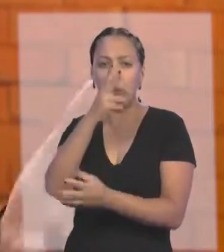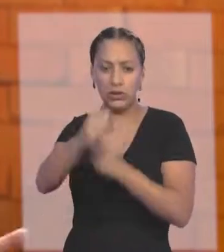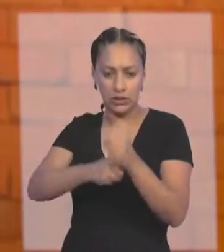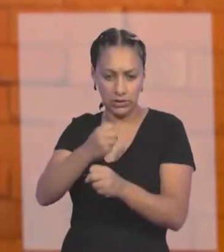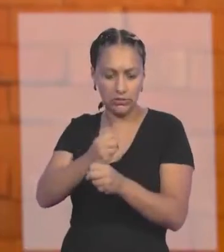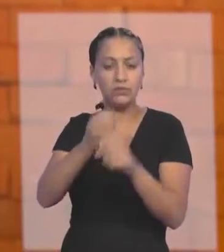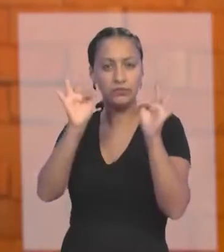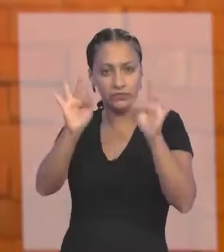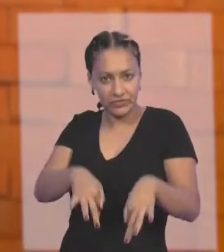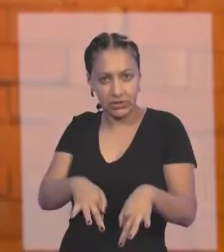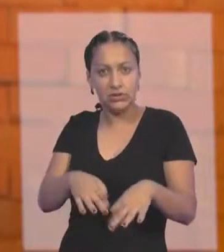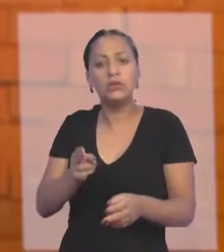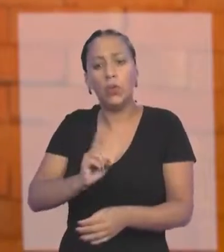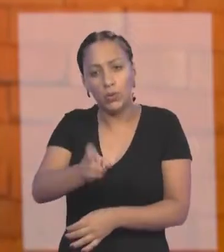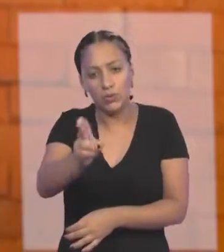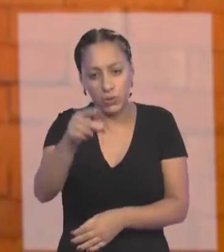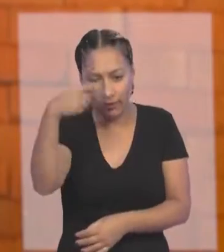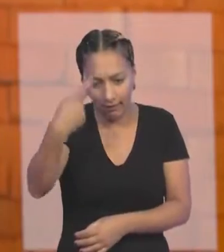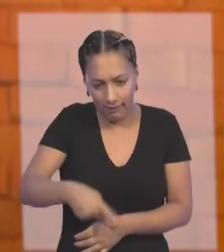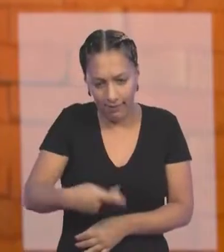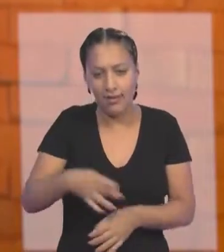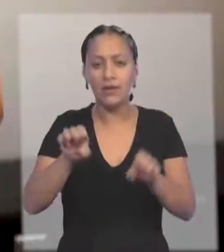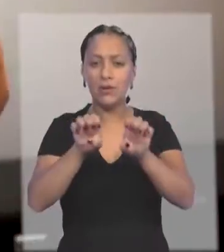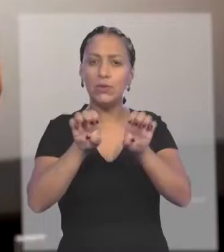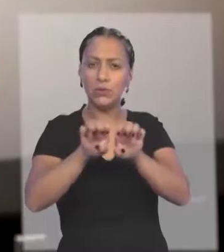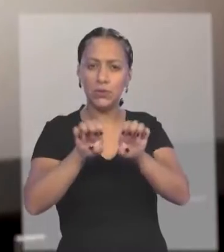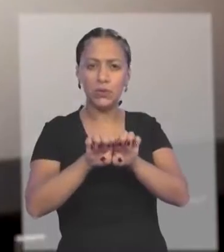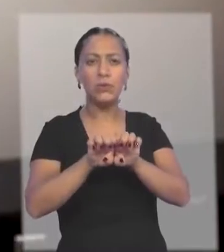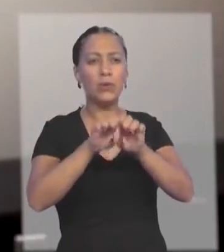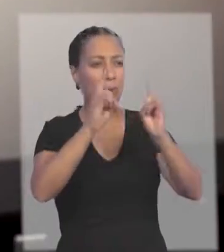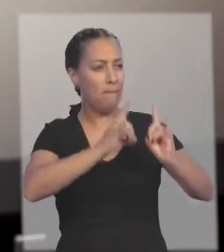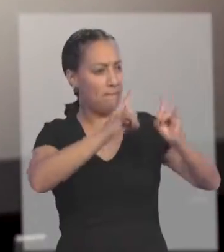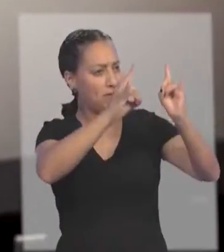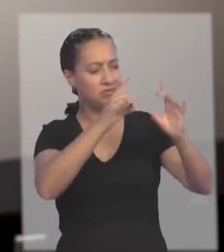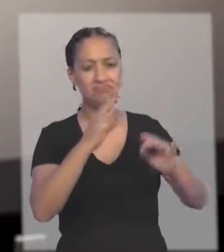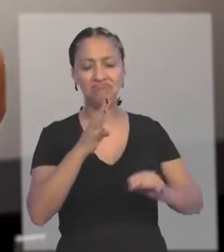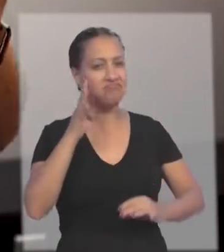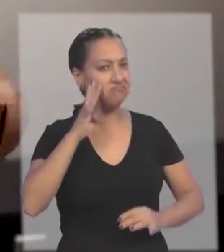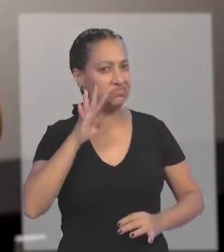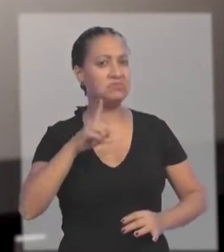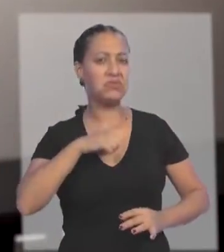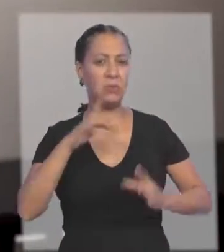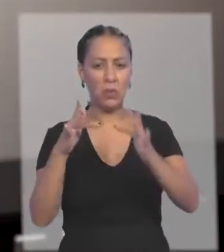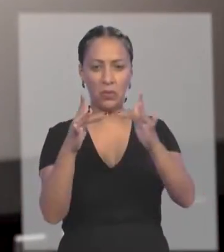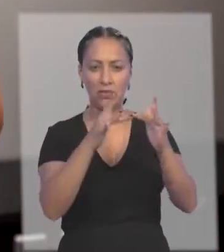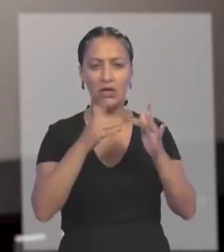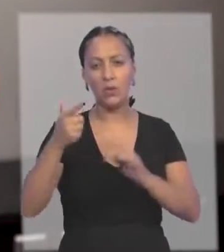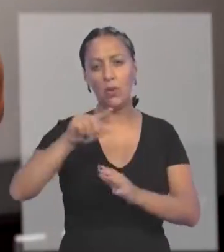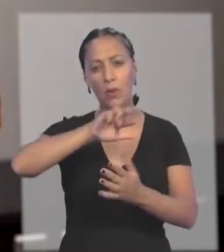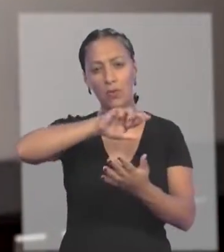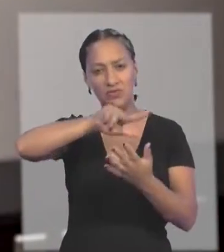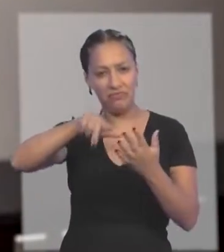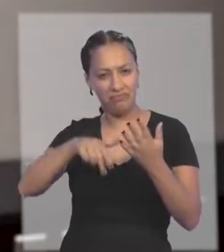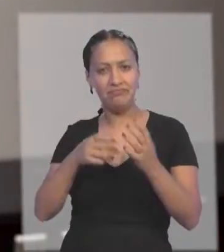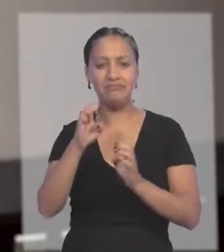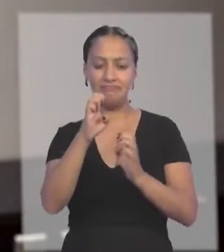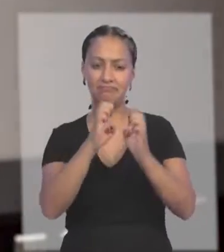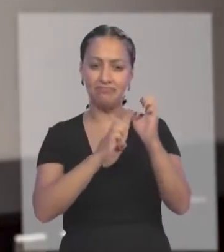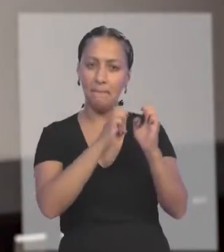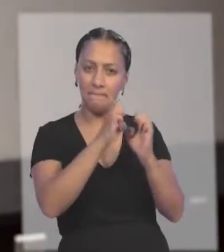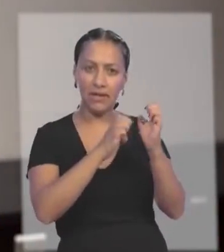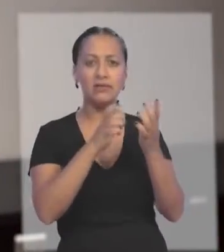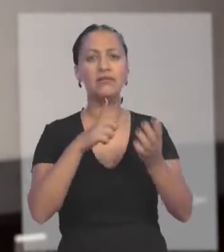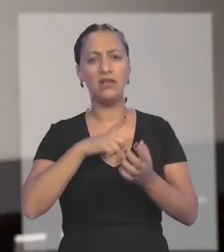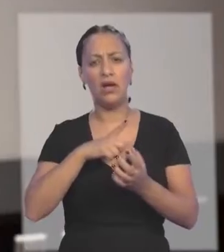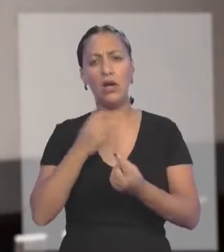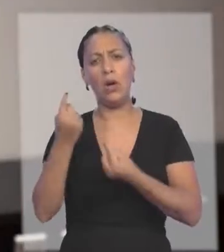a gente segue aqui porque é uma estrutura sensacional, a gente tem um network muito legal com várias empresas, tem alguns eventos que